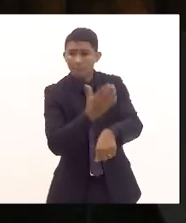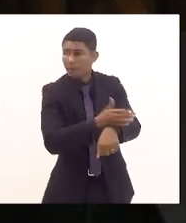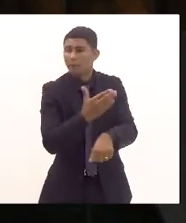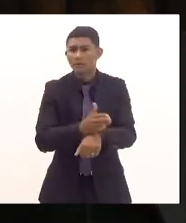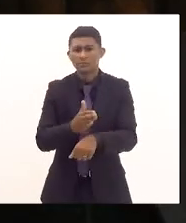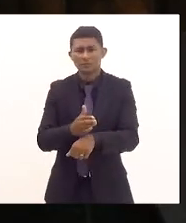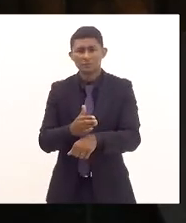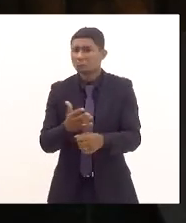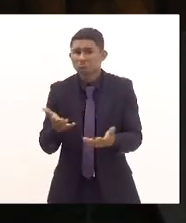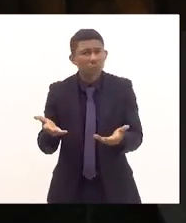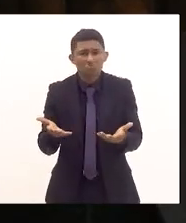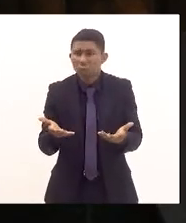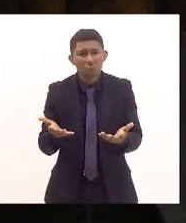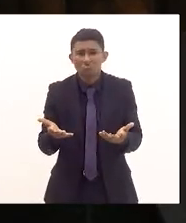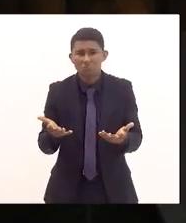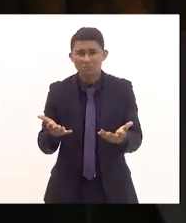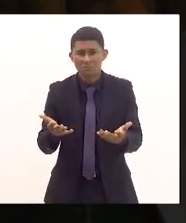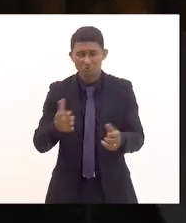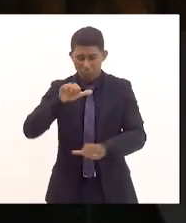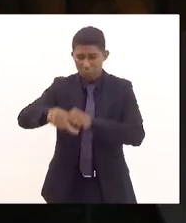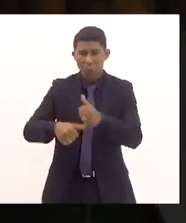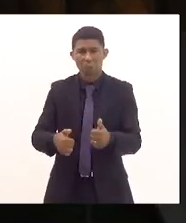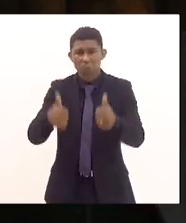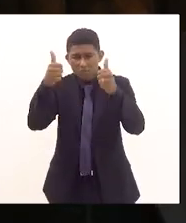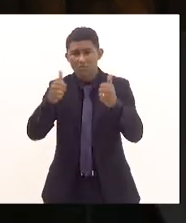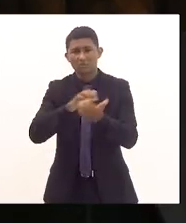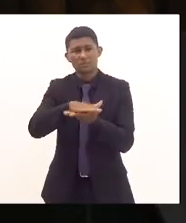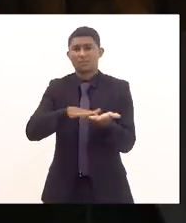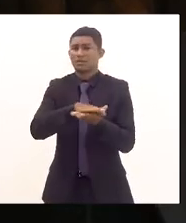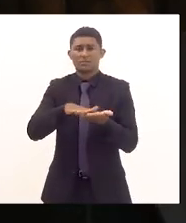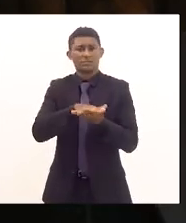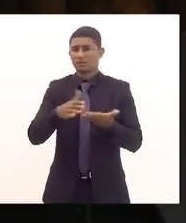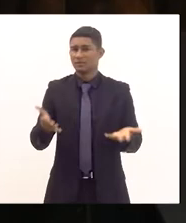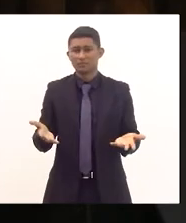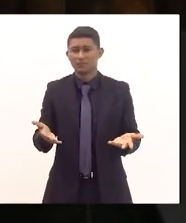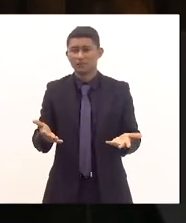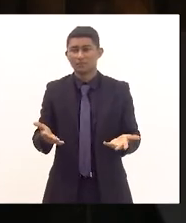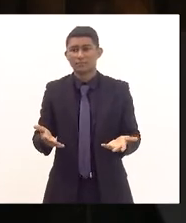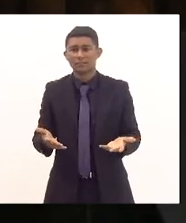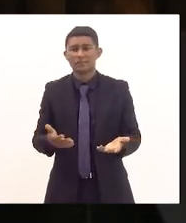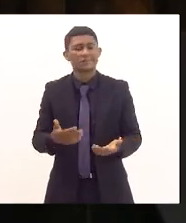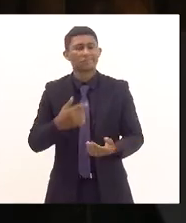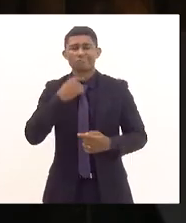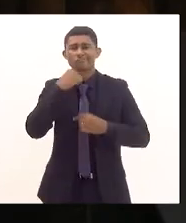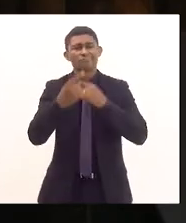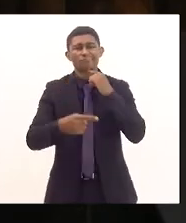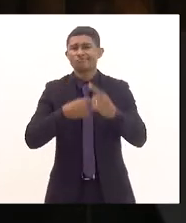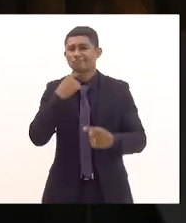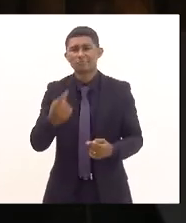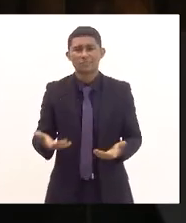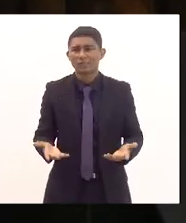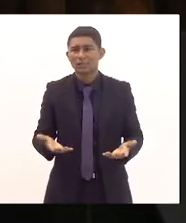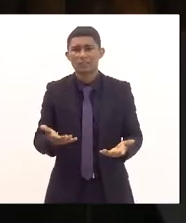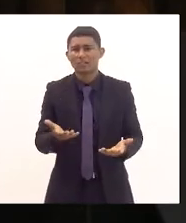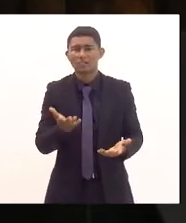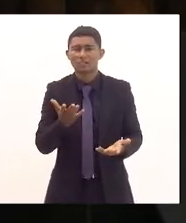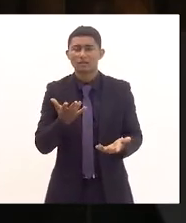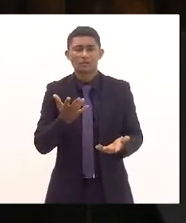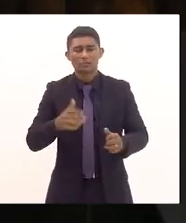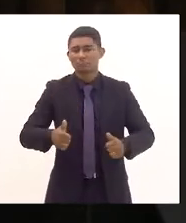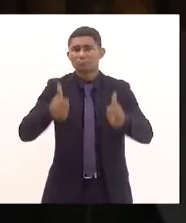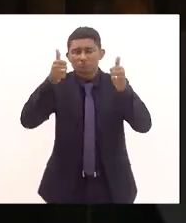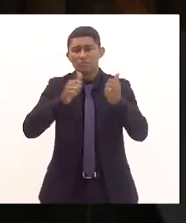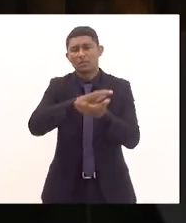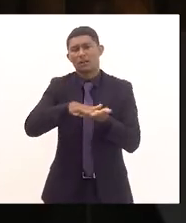não tá tendo impacto na prática que se não tiver tendo impacto na prática não tá adiantando não está surtindo efeito